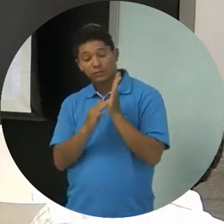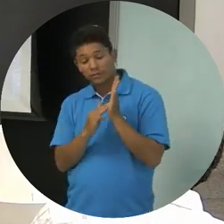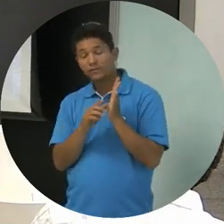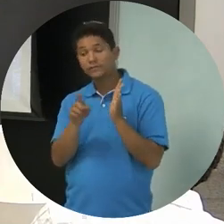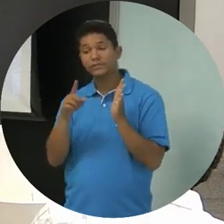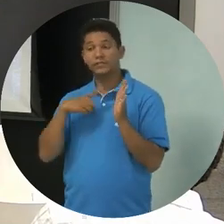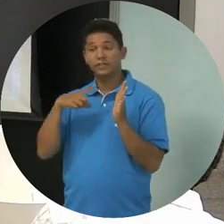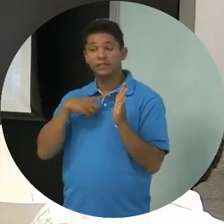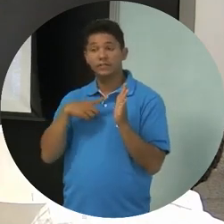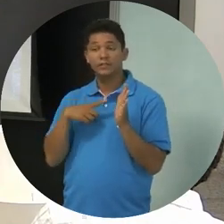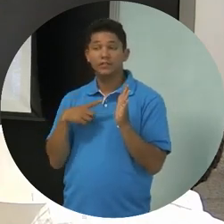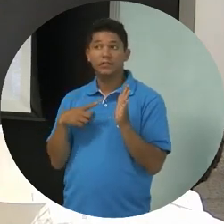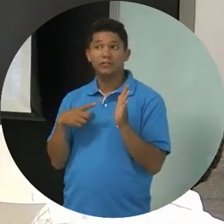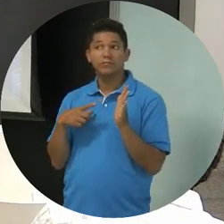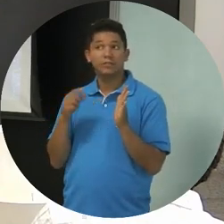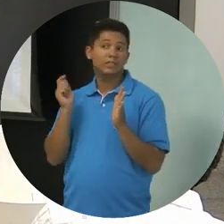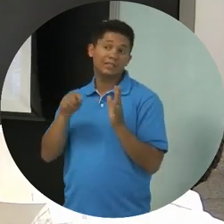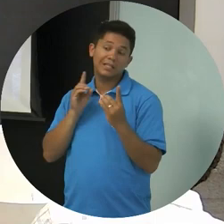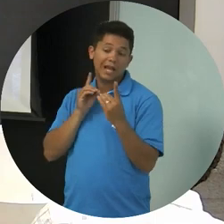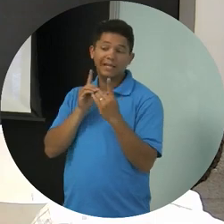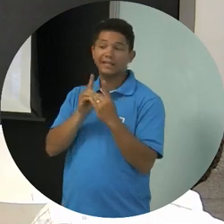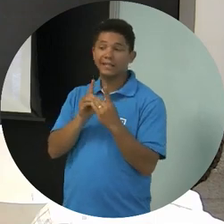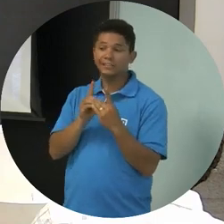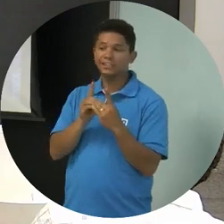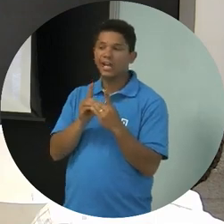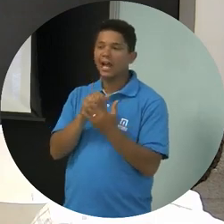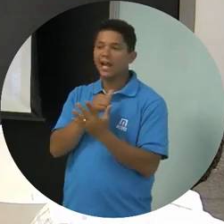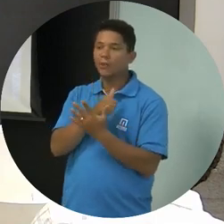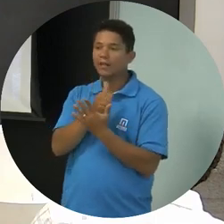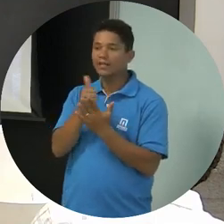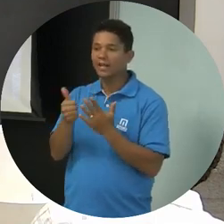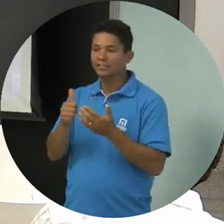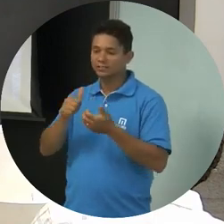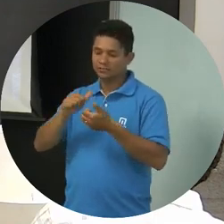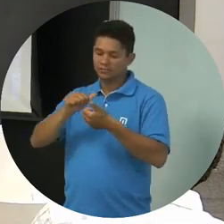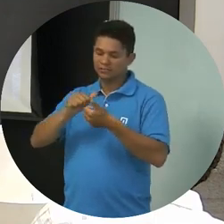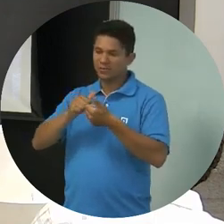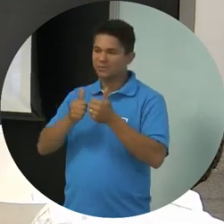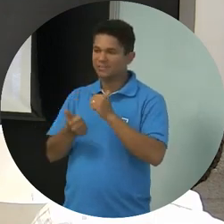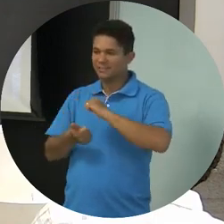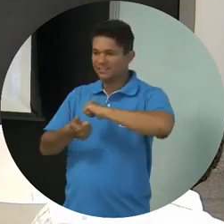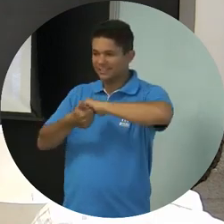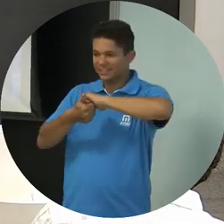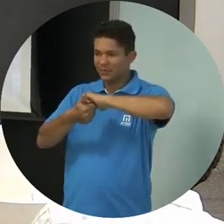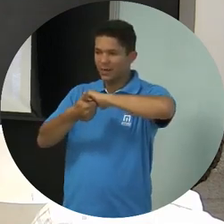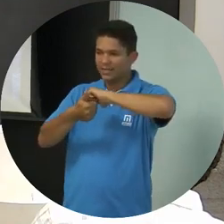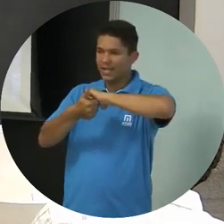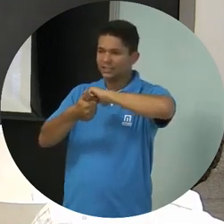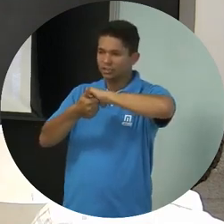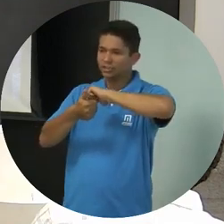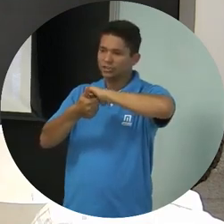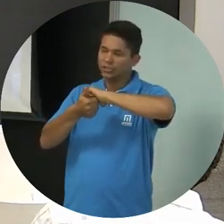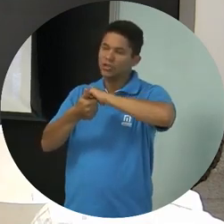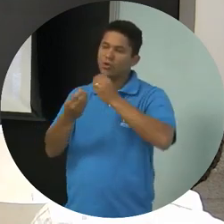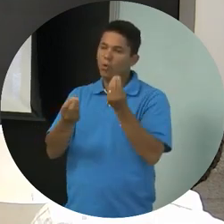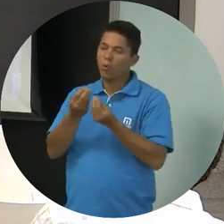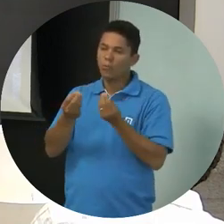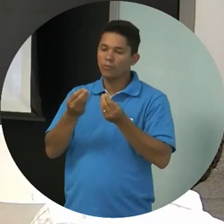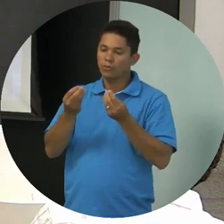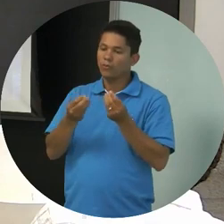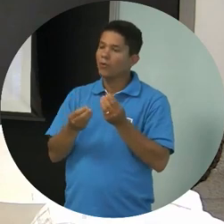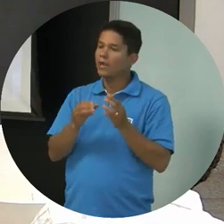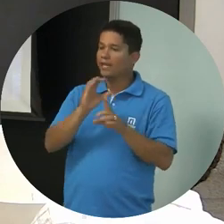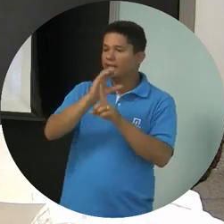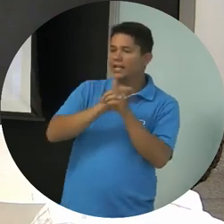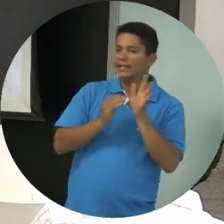tem atendem às especificações de qualidade a qual o cliente está colocando para você. A gente atende